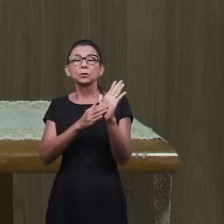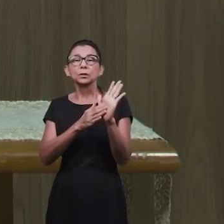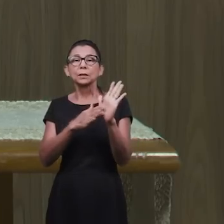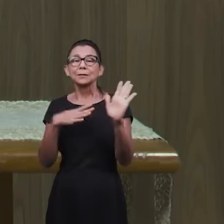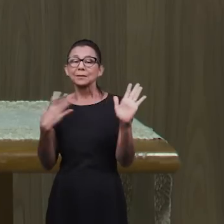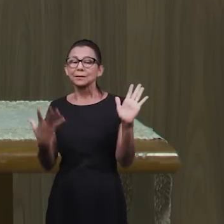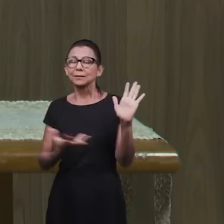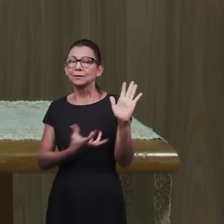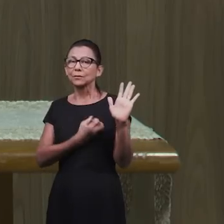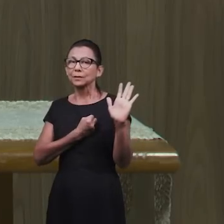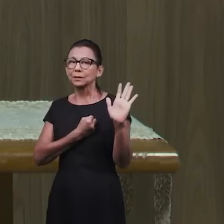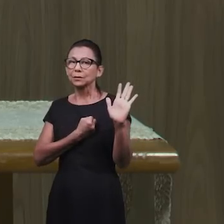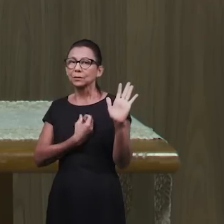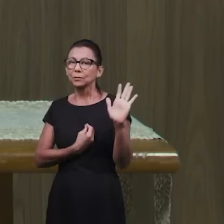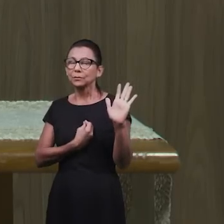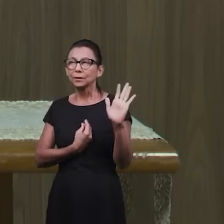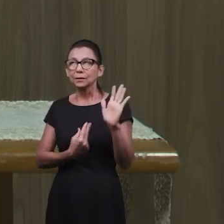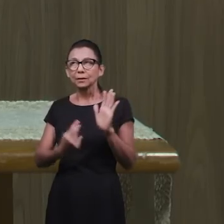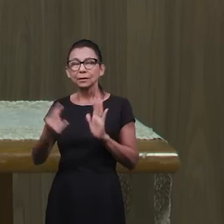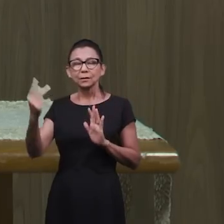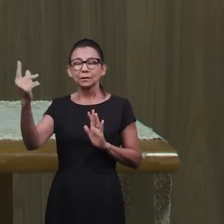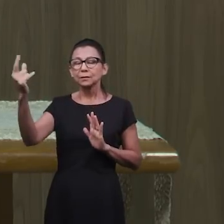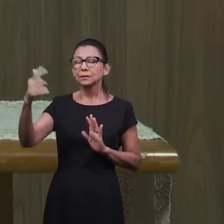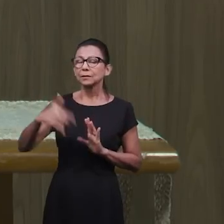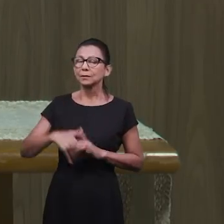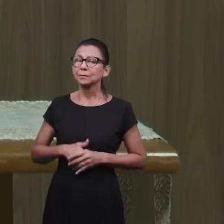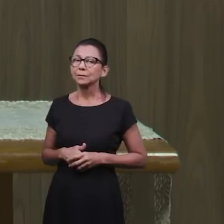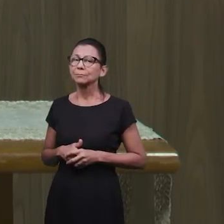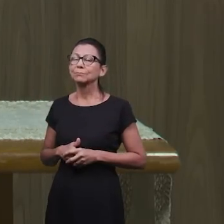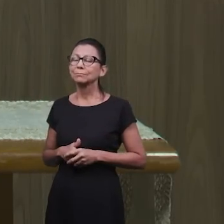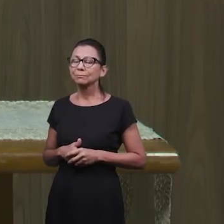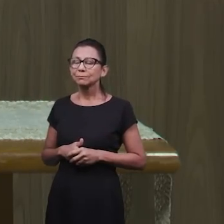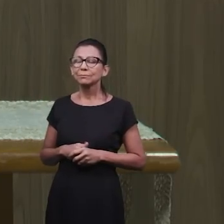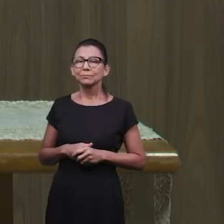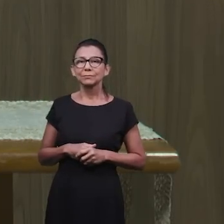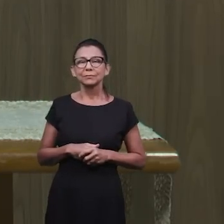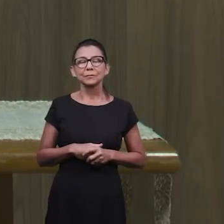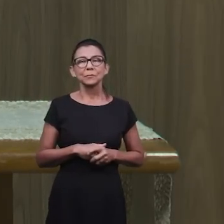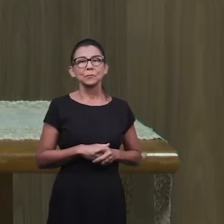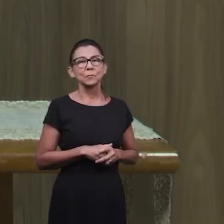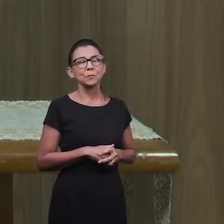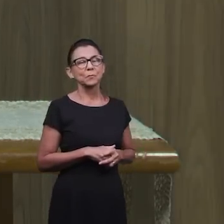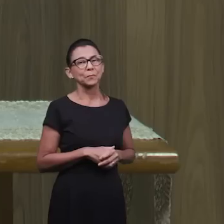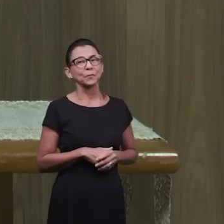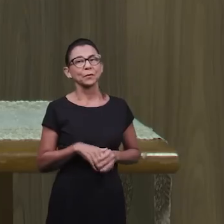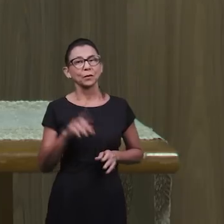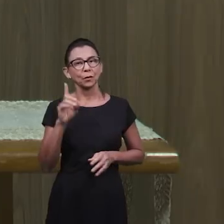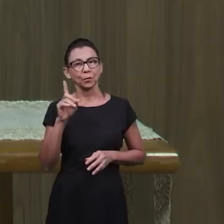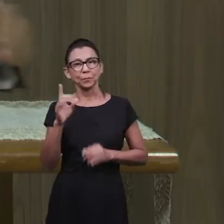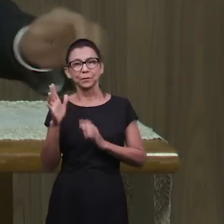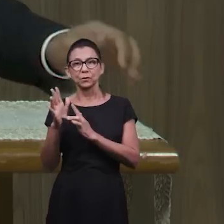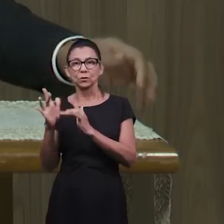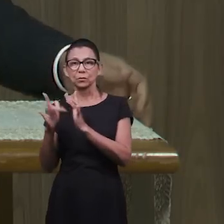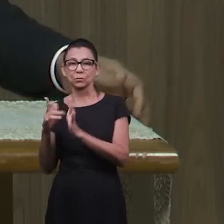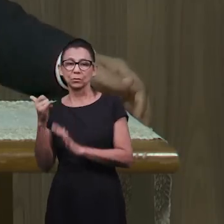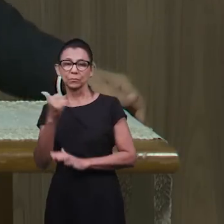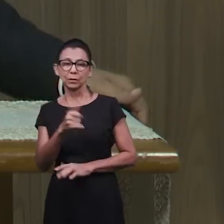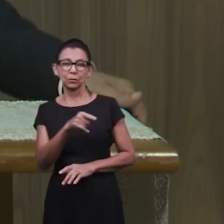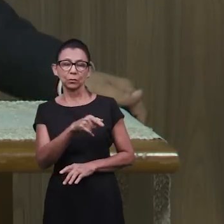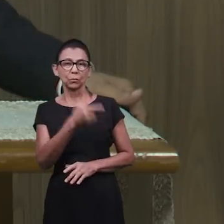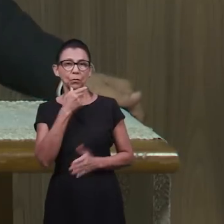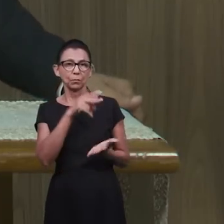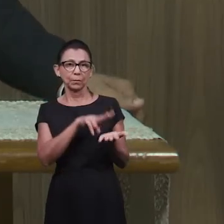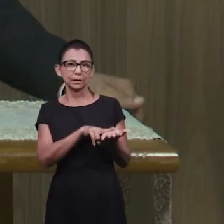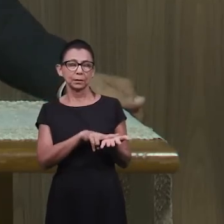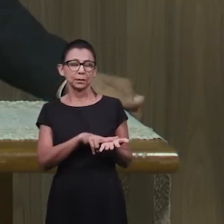curou este homem, sim. Nós vamos ver na palavra que curou. Mas a primeira coisa que o Senhor Jesus disse a ele foi o seguinte: Filho,